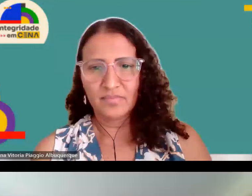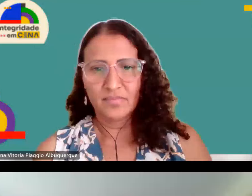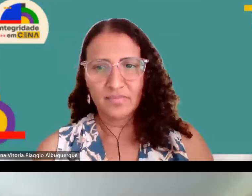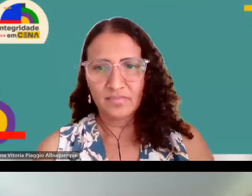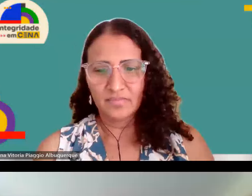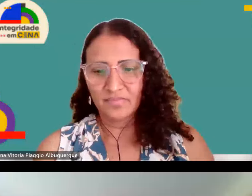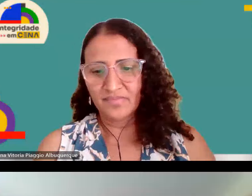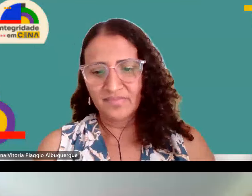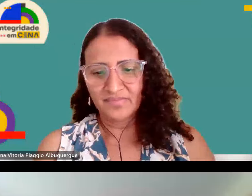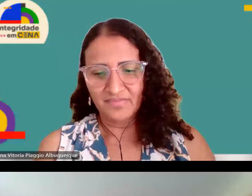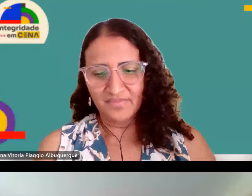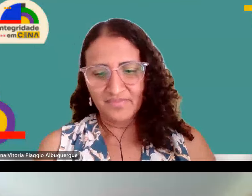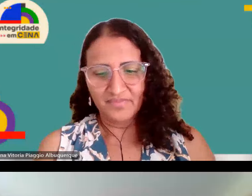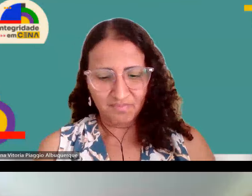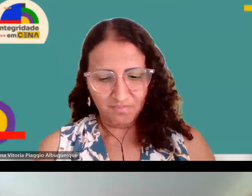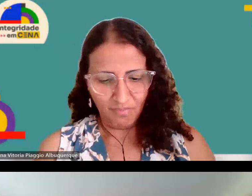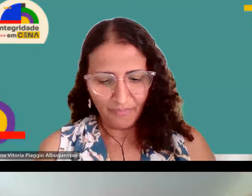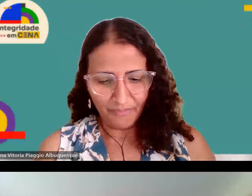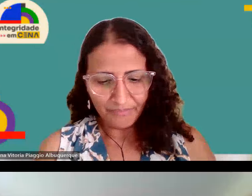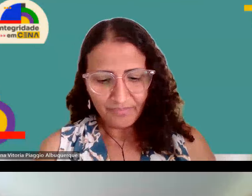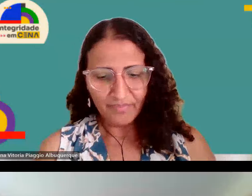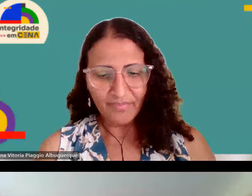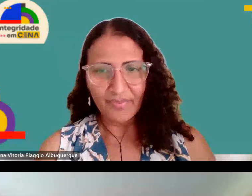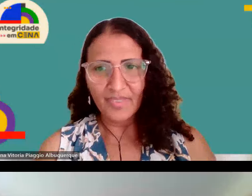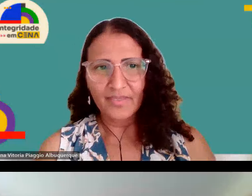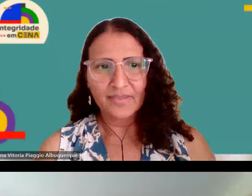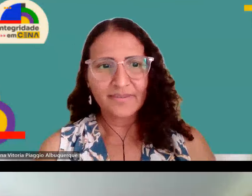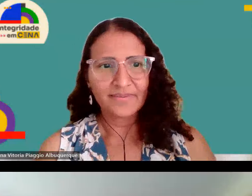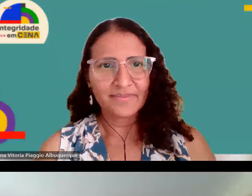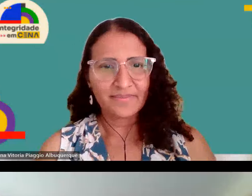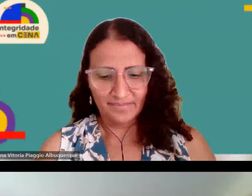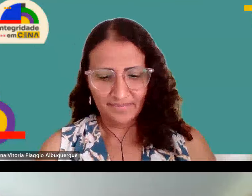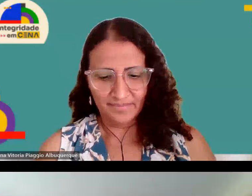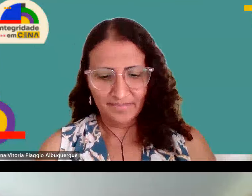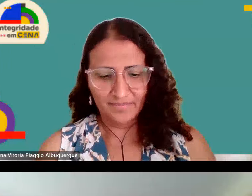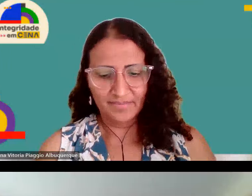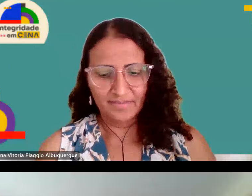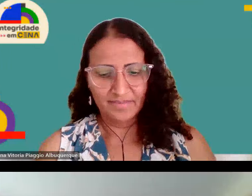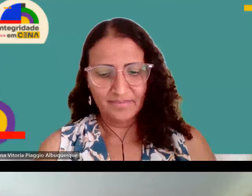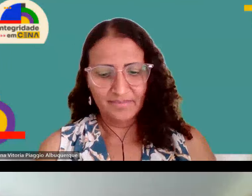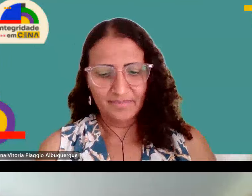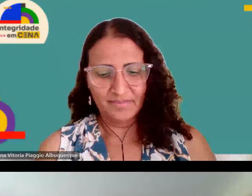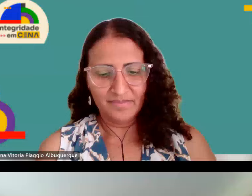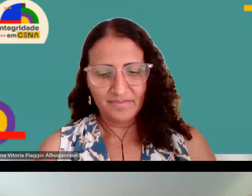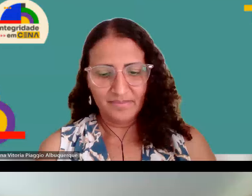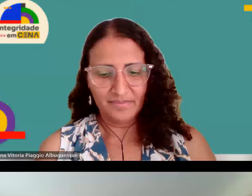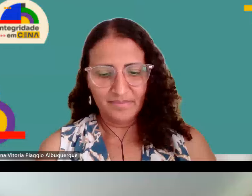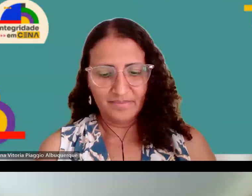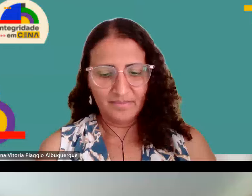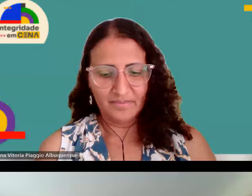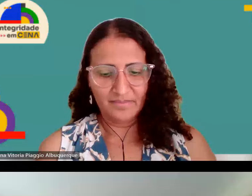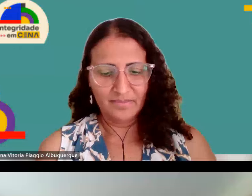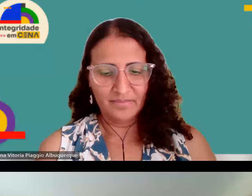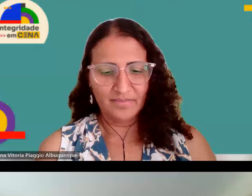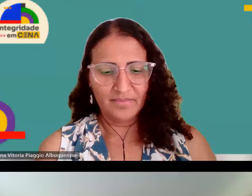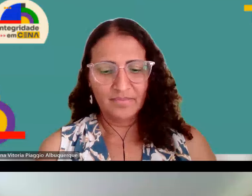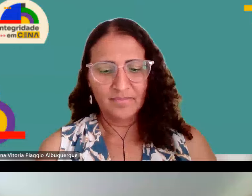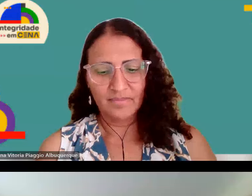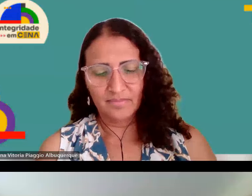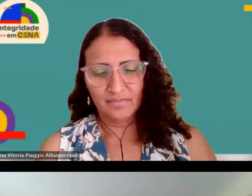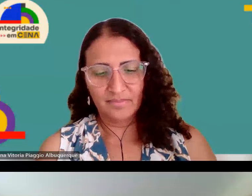tem um carinho muito especial com ela porque além da gente ter oportunidade de chamar pessoas especiais para falar aqui pra gente de compartilhar